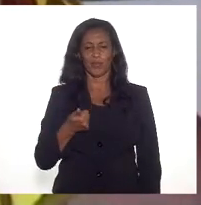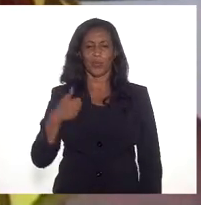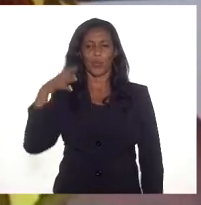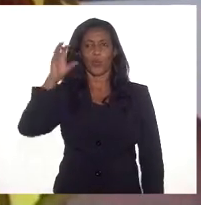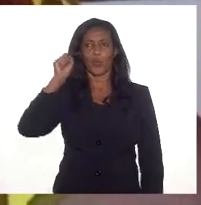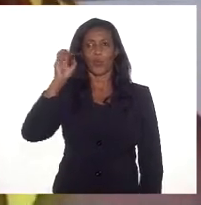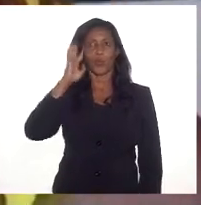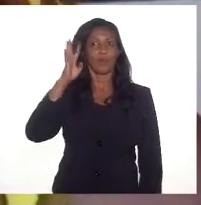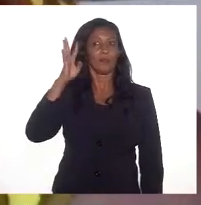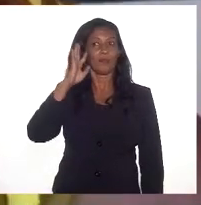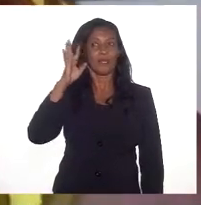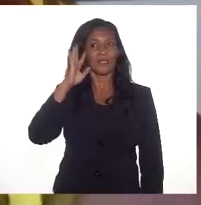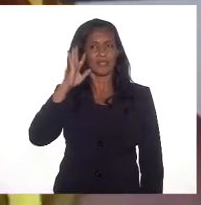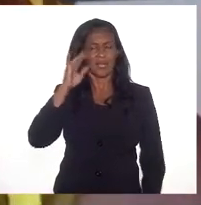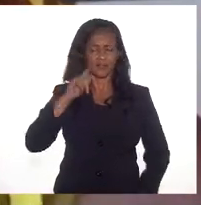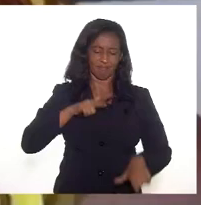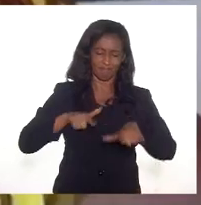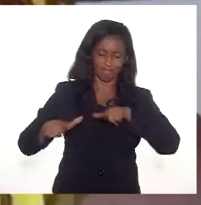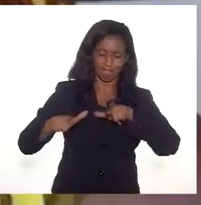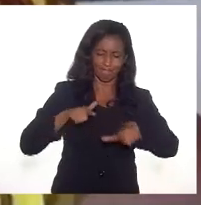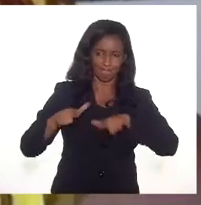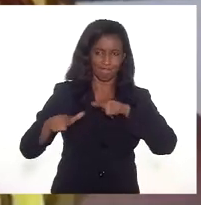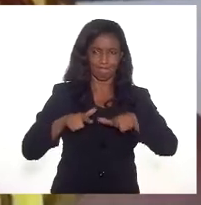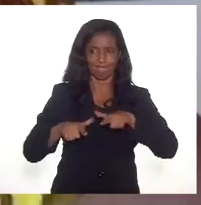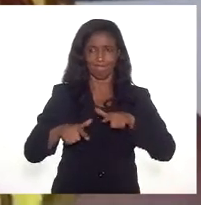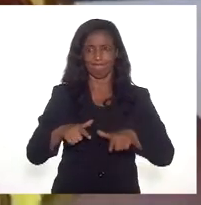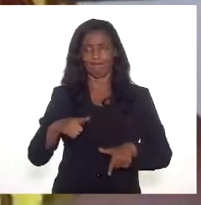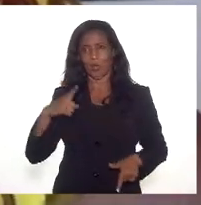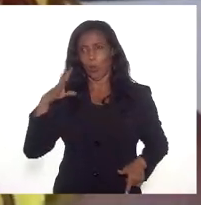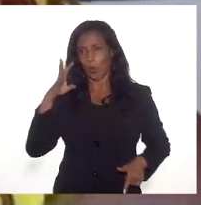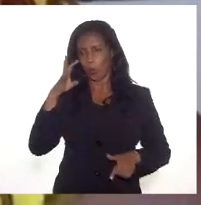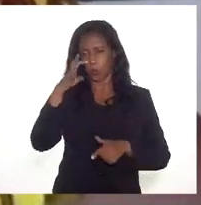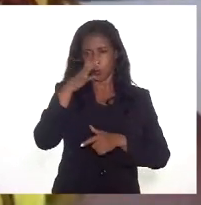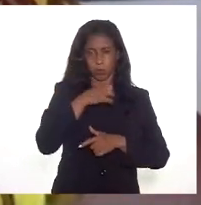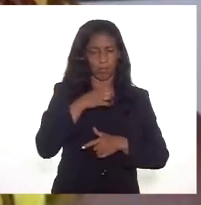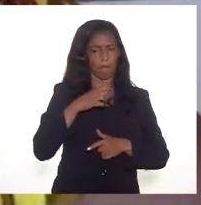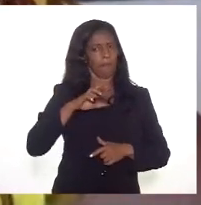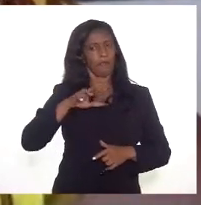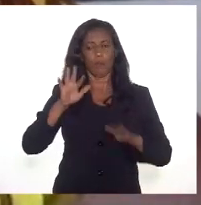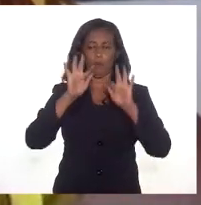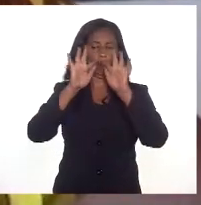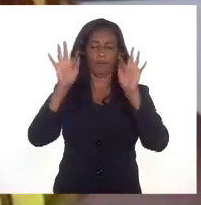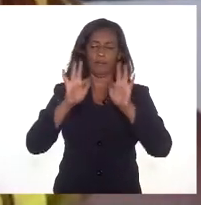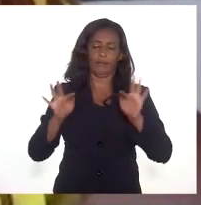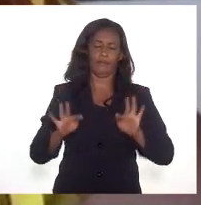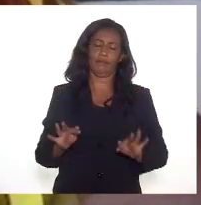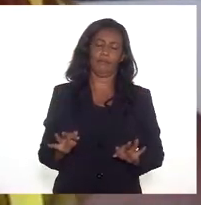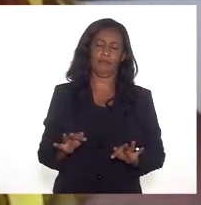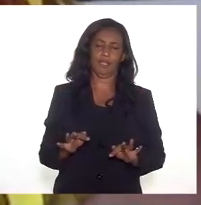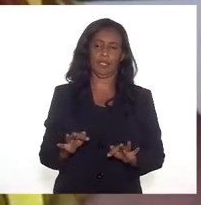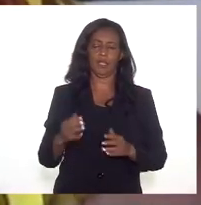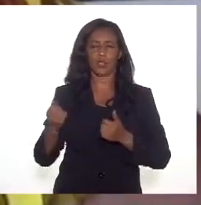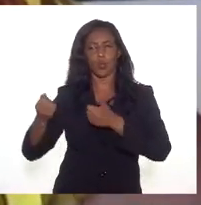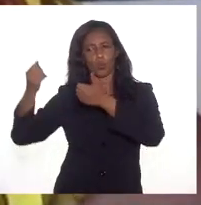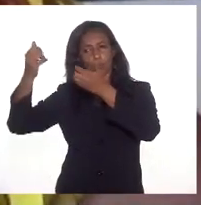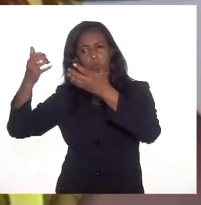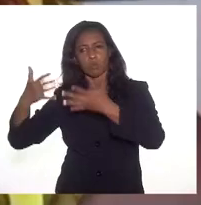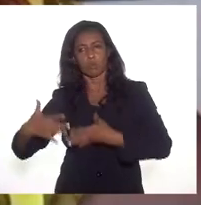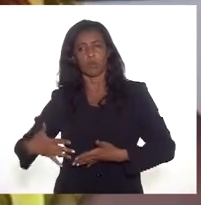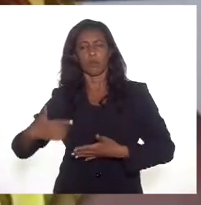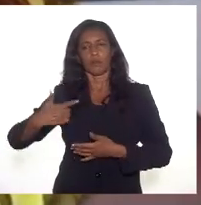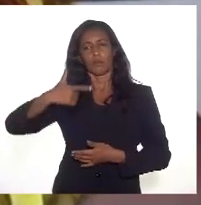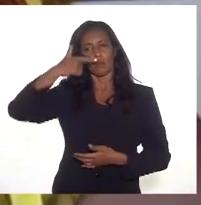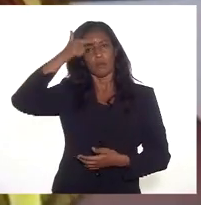e pensar que foi um trabalho árduo, não foi exatamente um trabalho feliz, como mesmo definiu o deputado